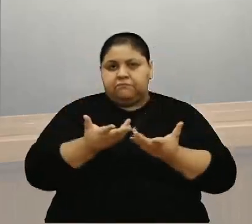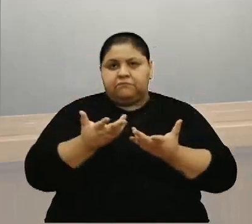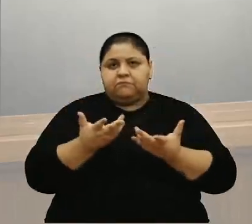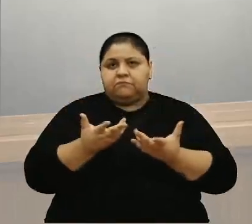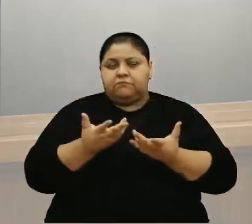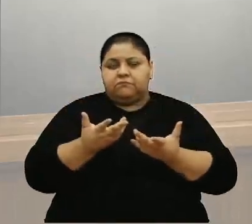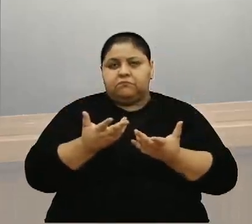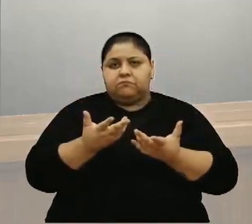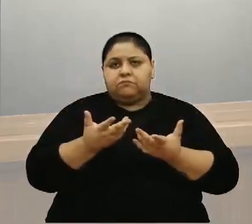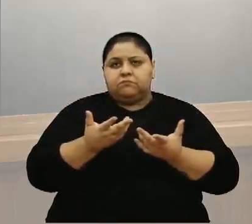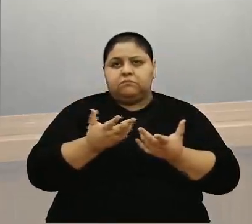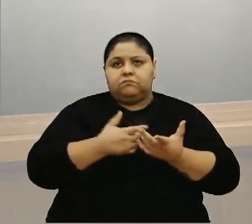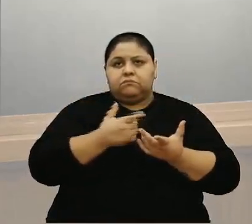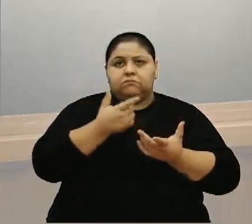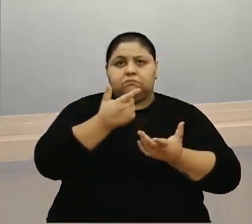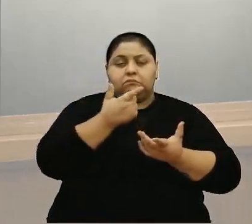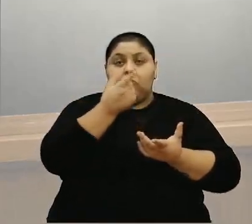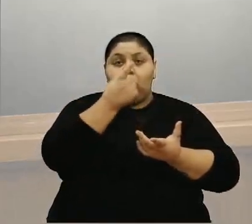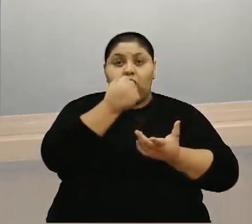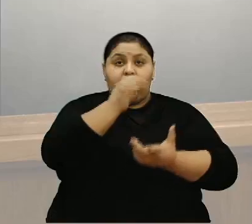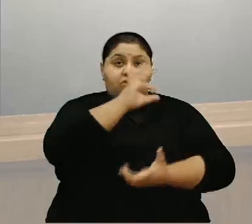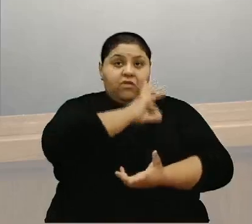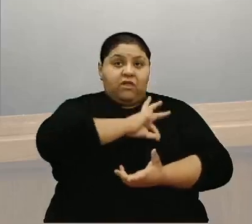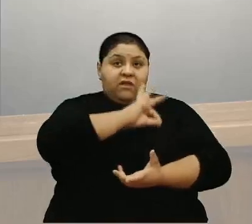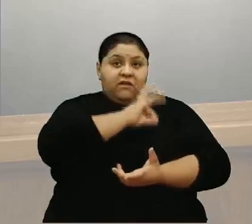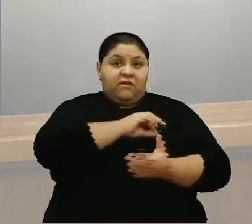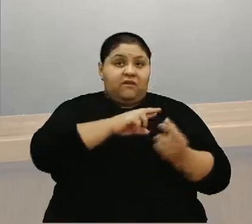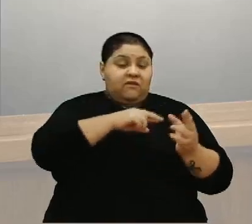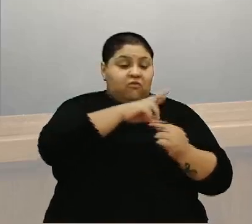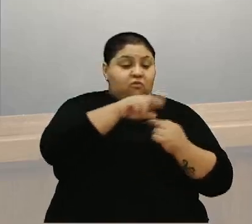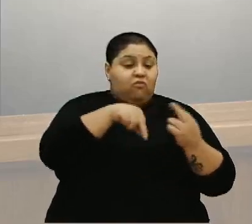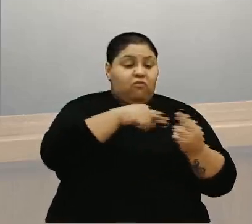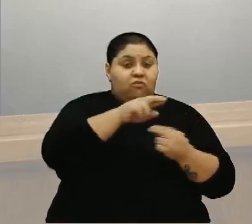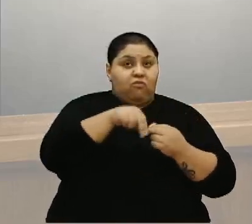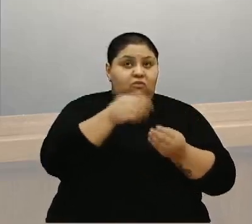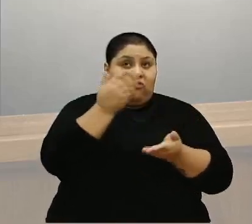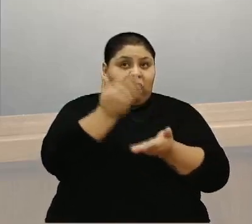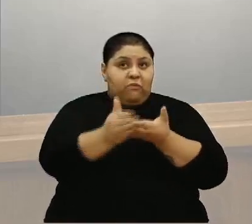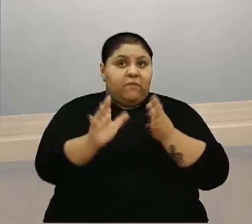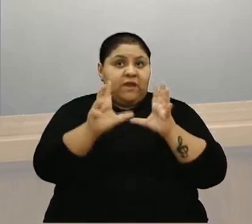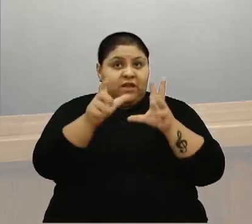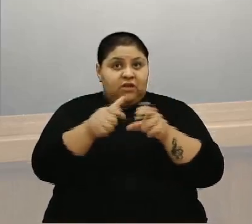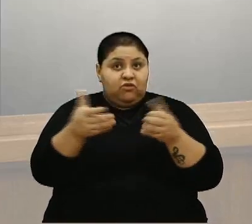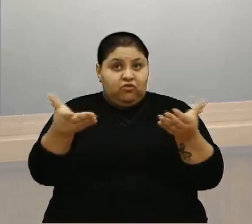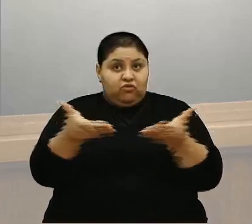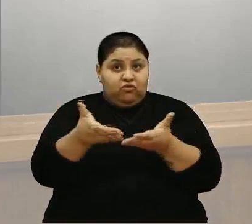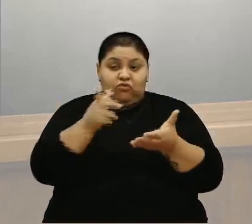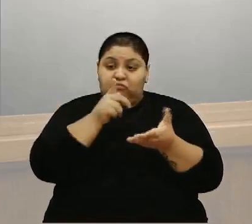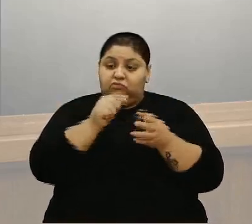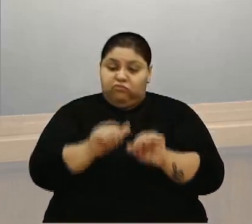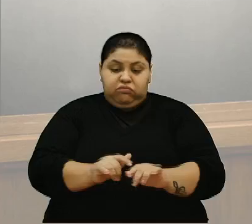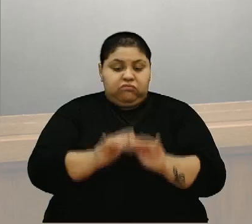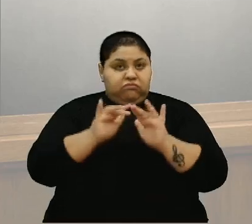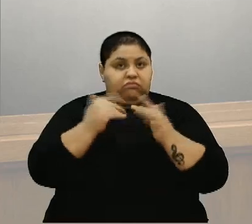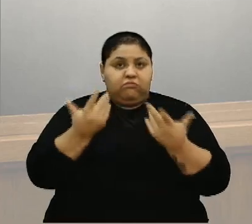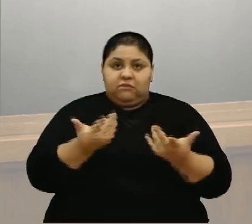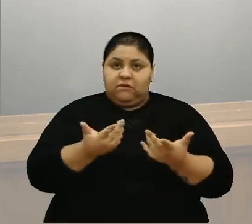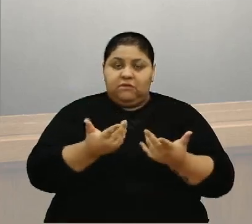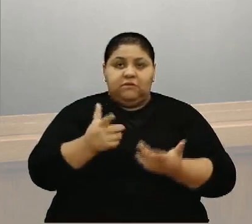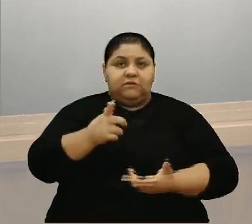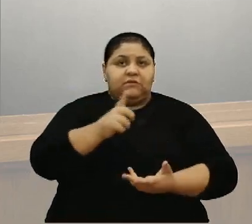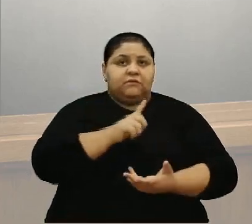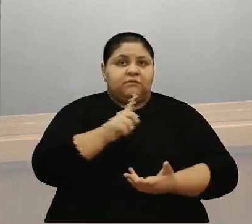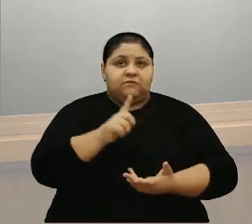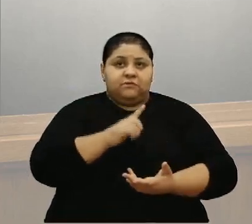valor que é o salário de uma pessoa, de uma reciclagem que, aliás, perdeu todo o material agora na enchente. Eles não